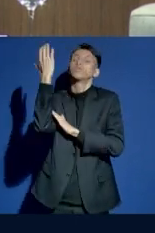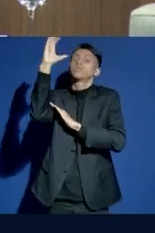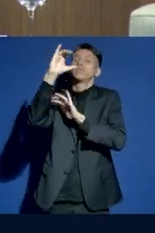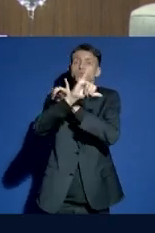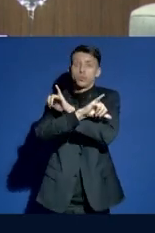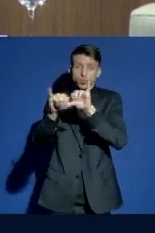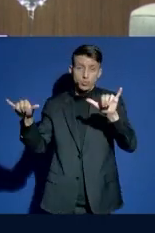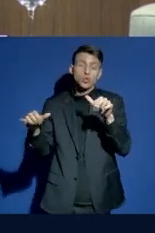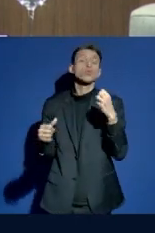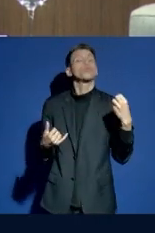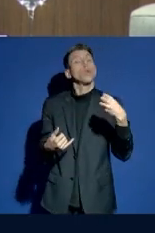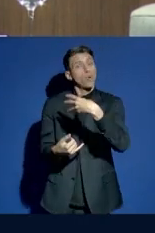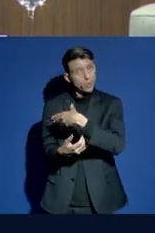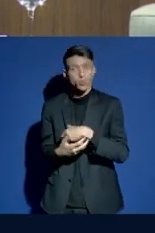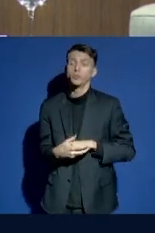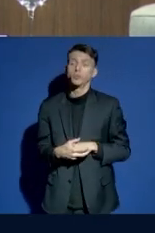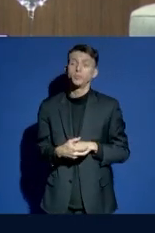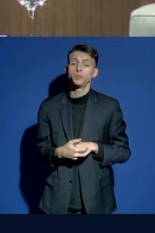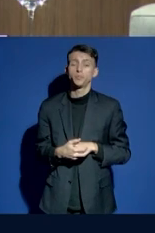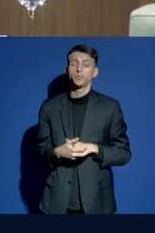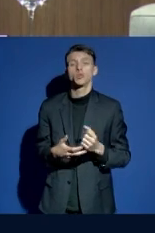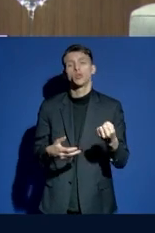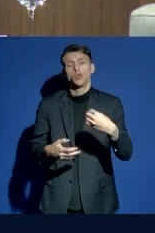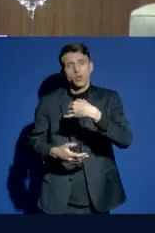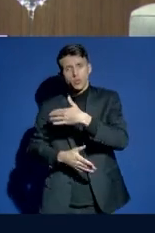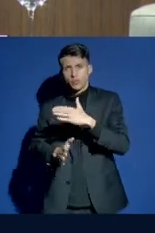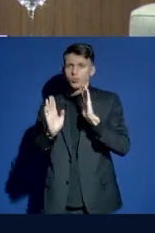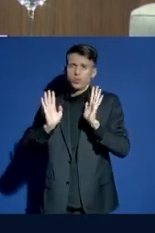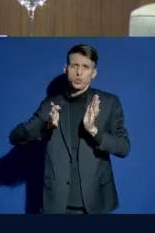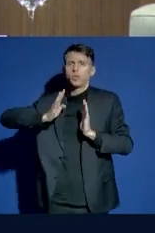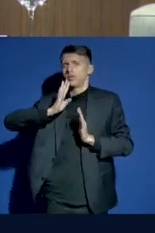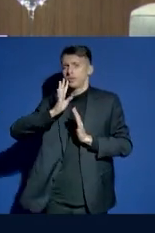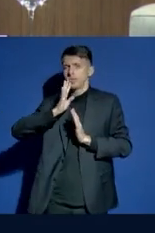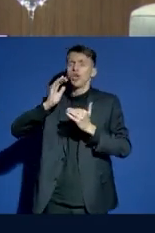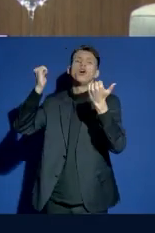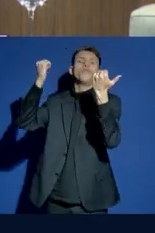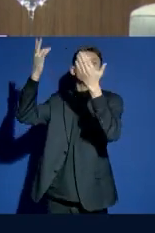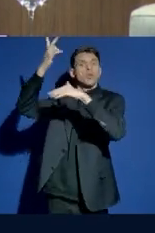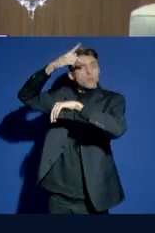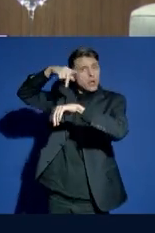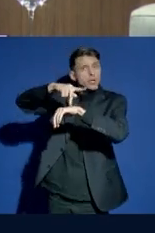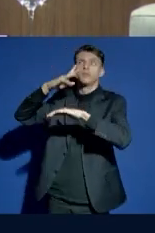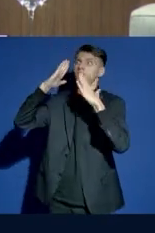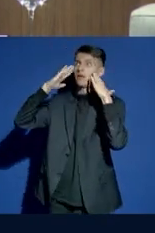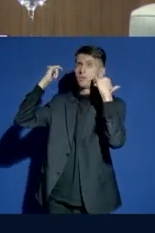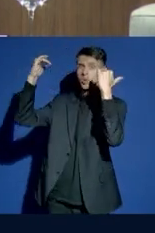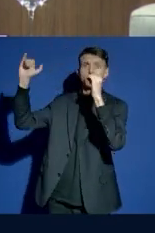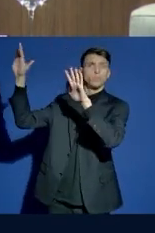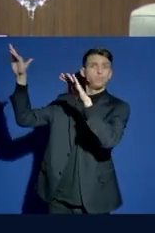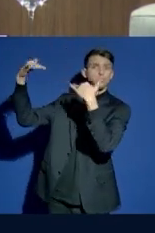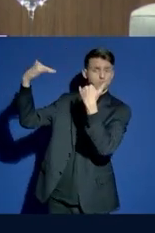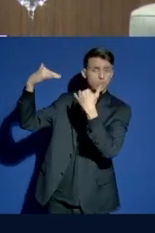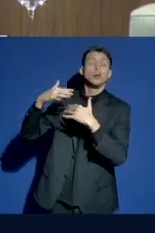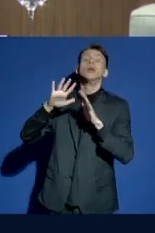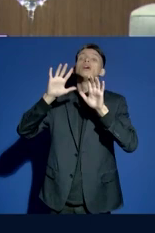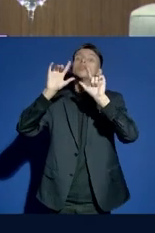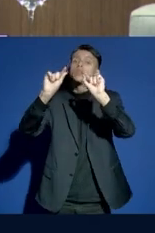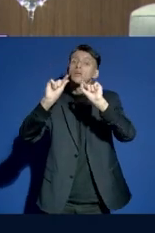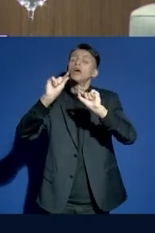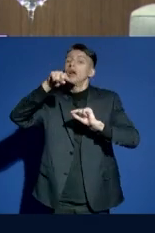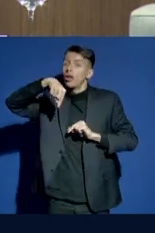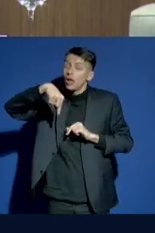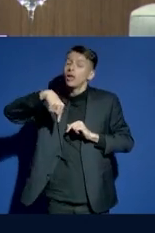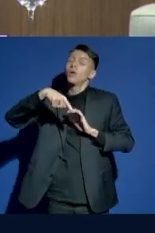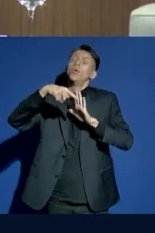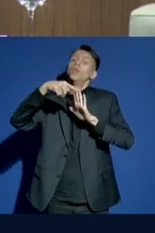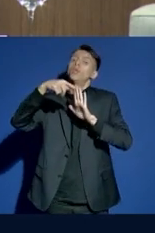realmente é um programa Além da repercussão internacional é um programa extremamente